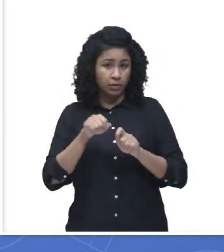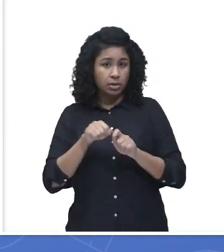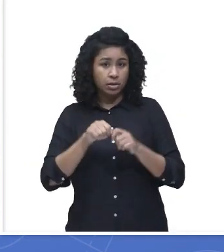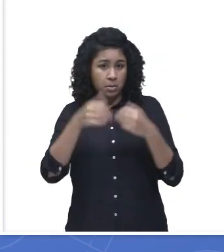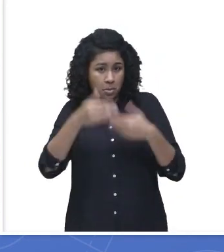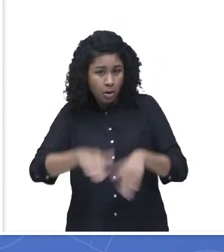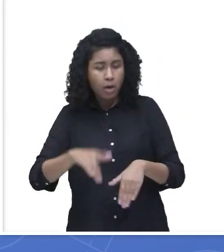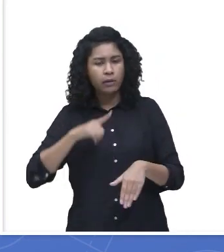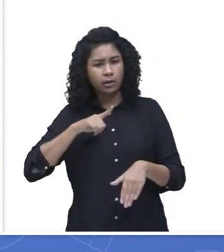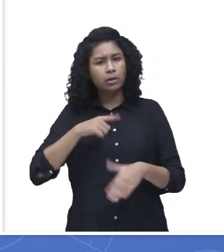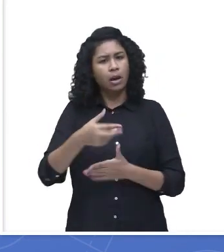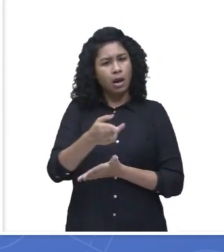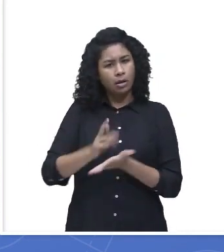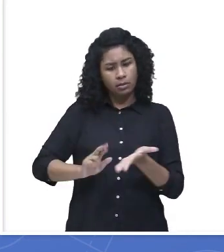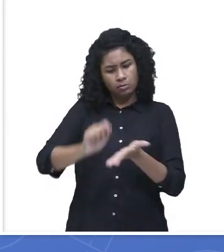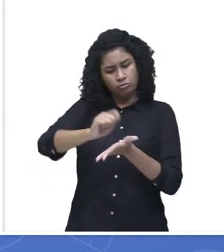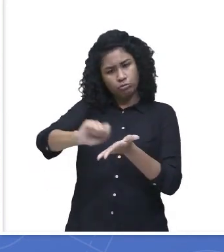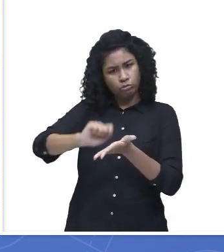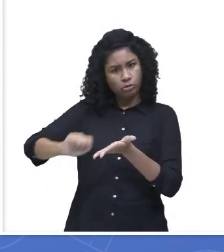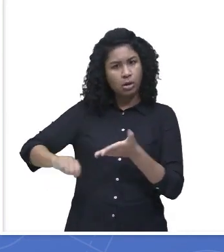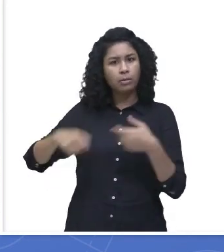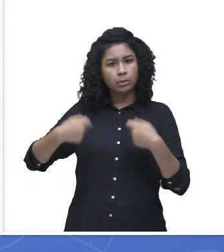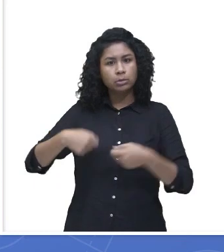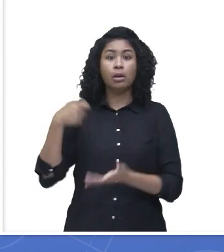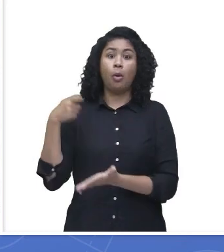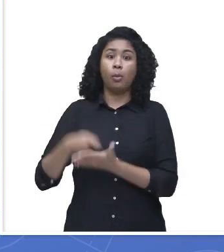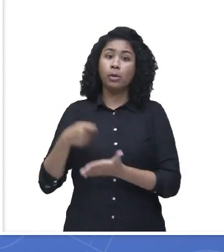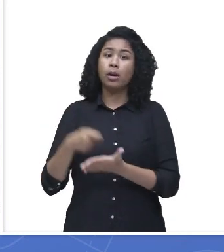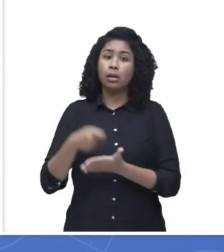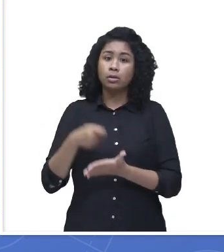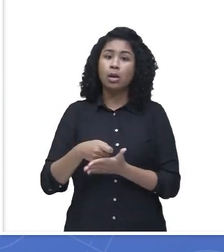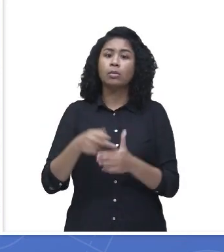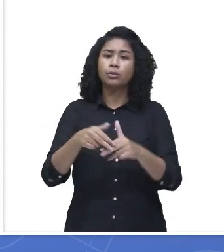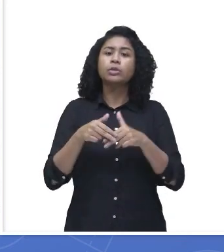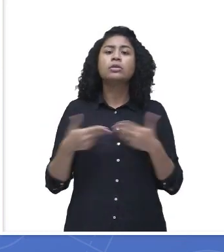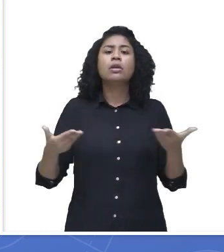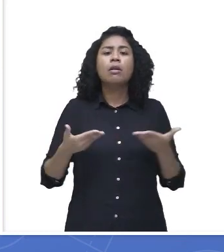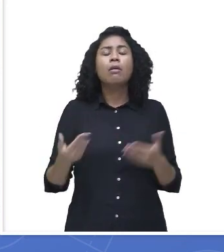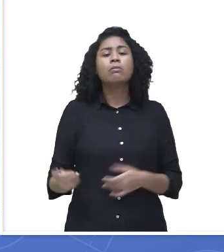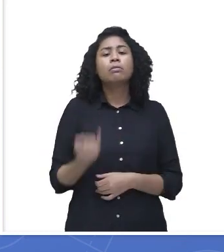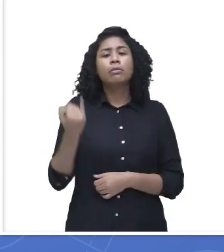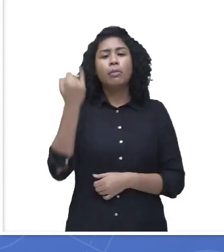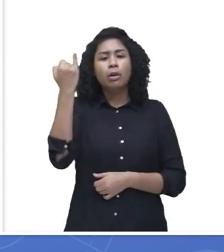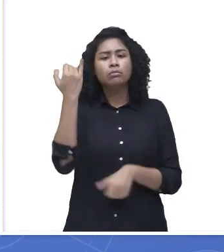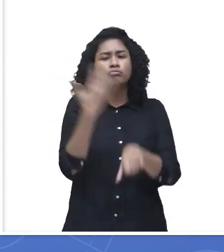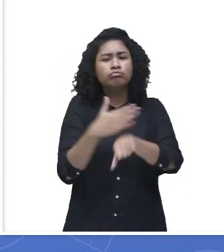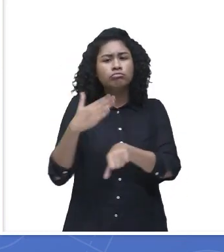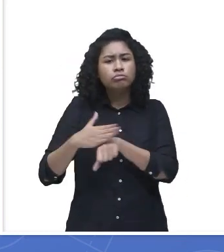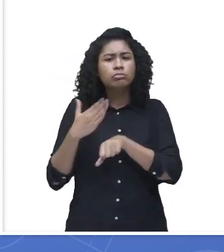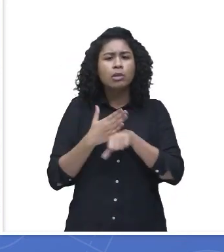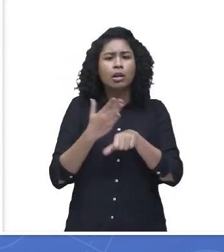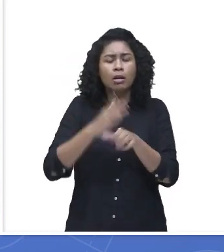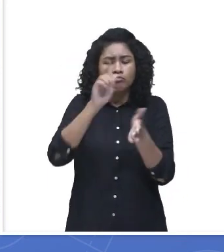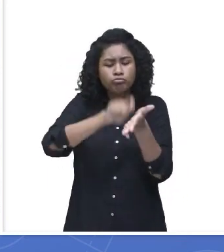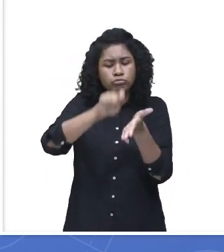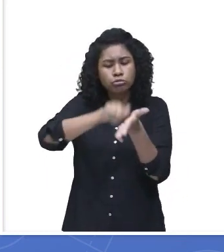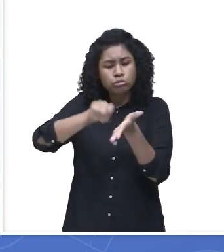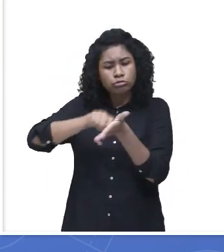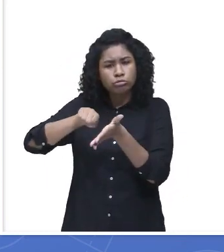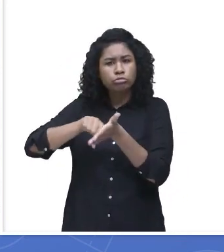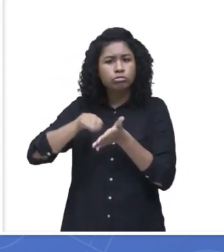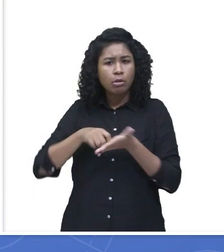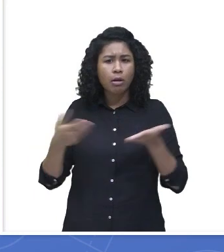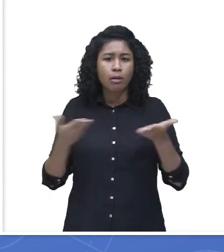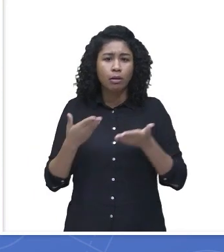de redação obrigatória, certo? E é importante você treinar, você buscar escrever textos, pequenos parágrafos,